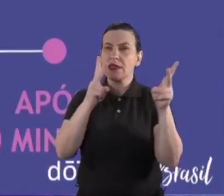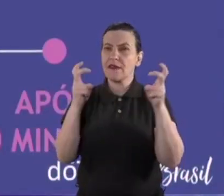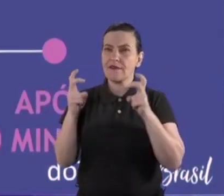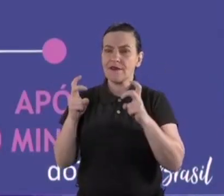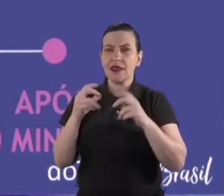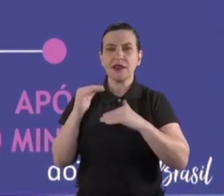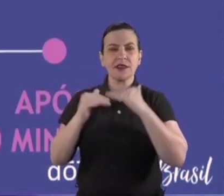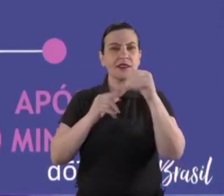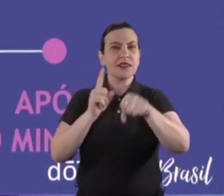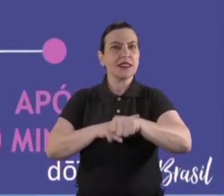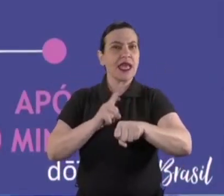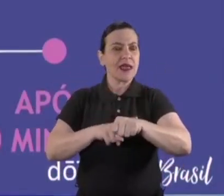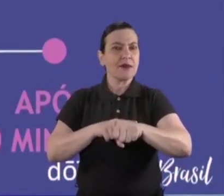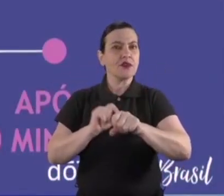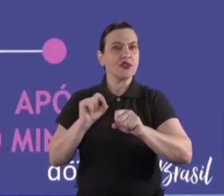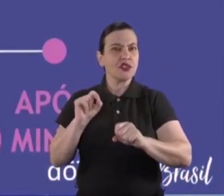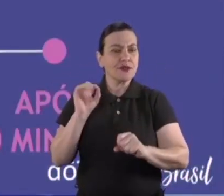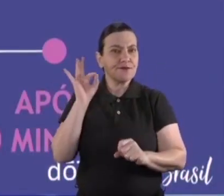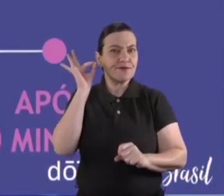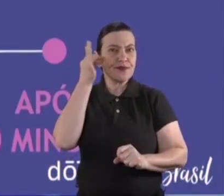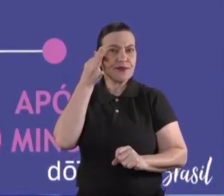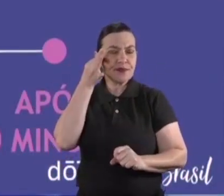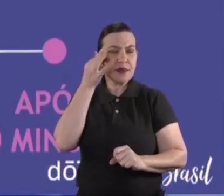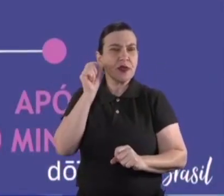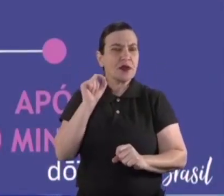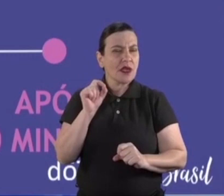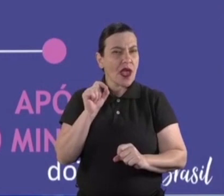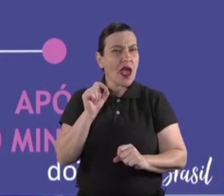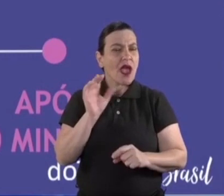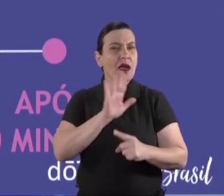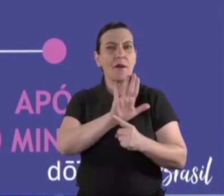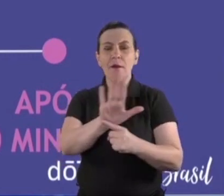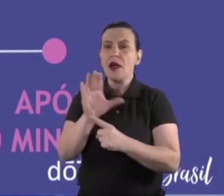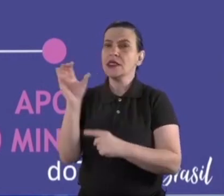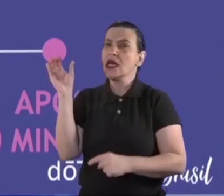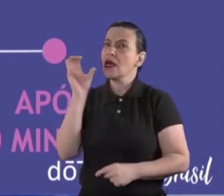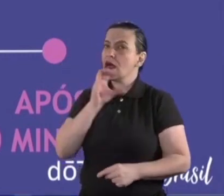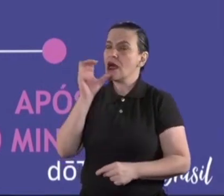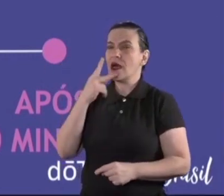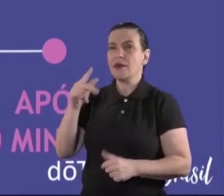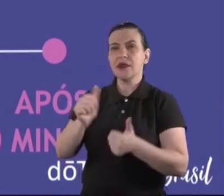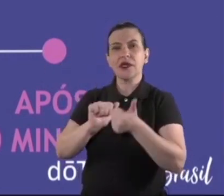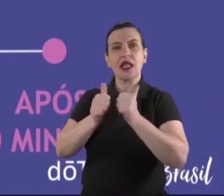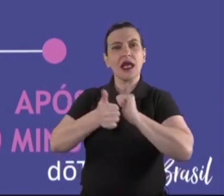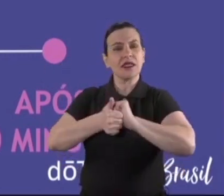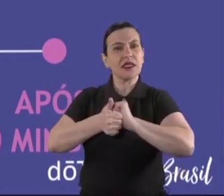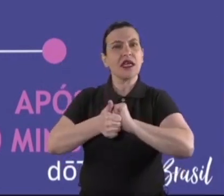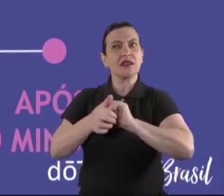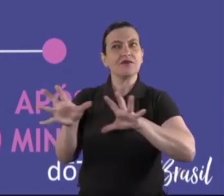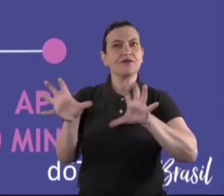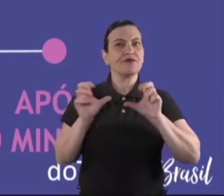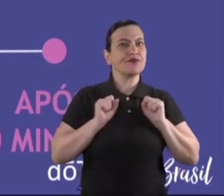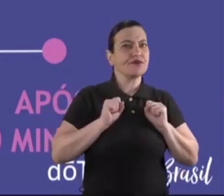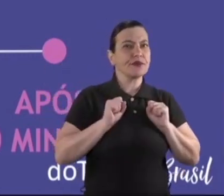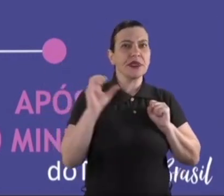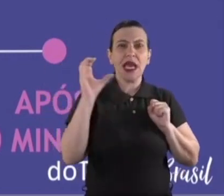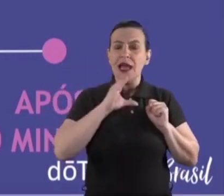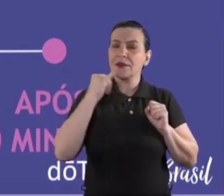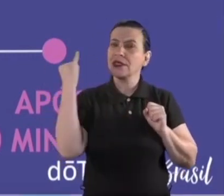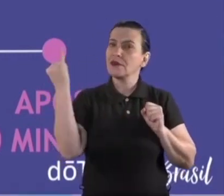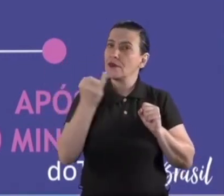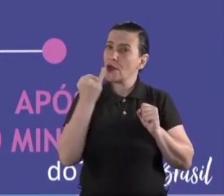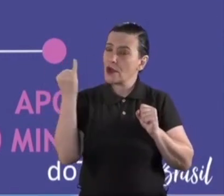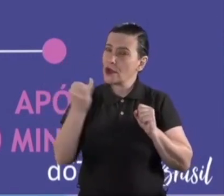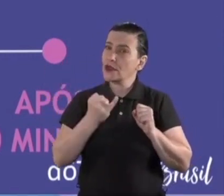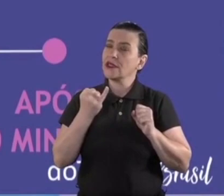do tempo de reação. Essa é uma medida que nos mostra o quão rápido o atleta reage a um estímulo externo. Reagir rápido é importante